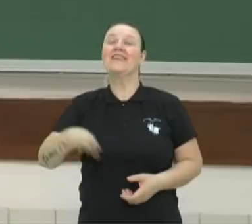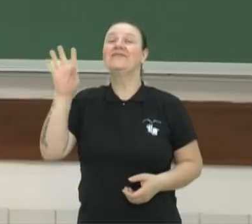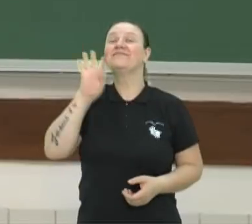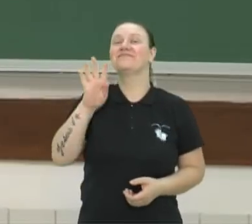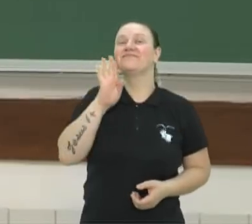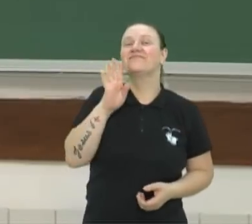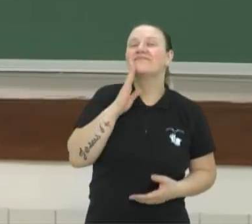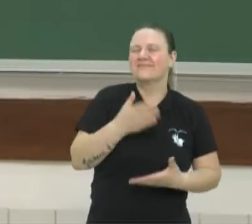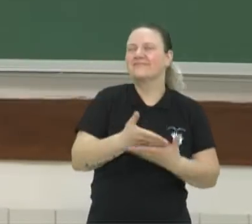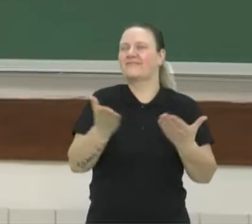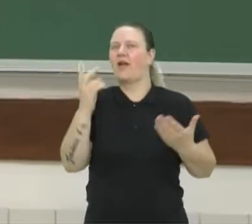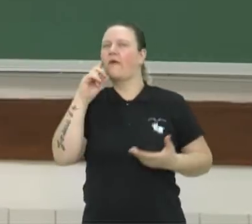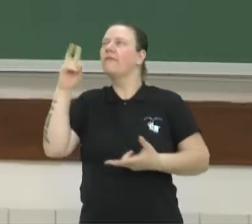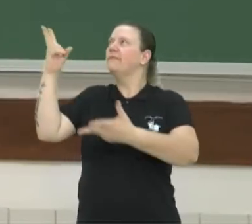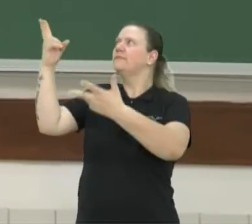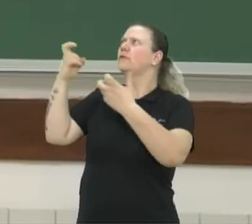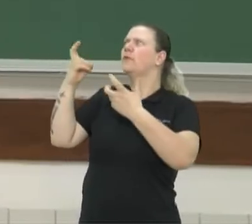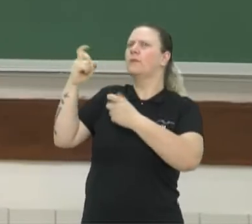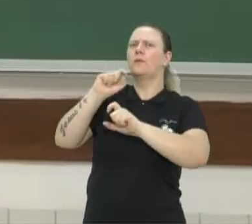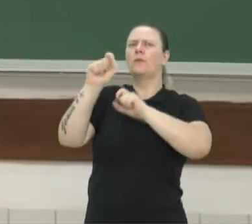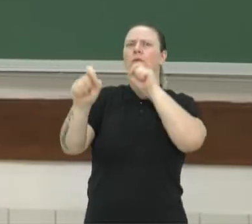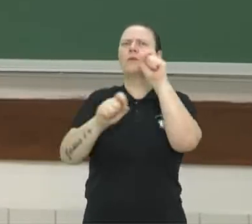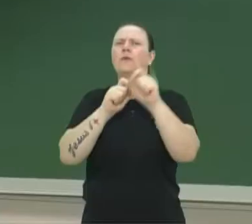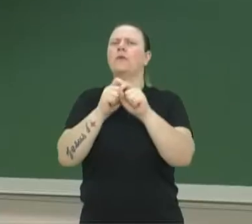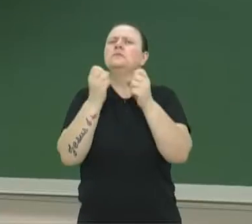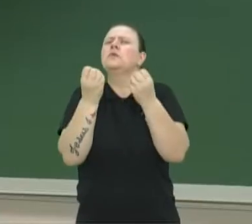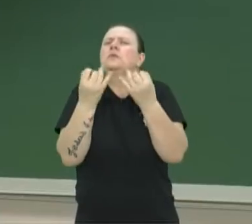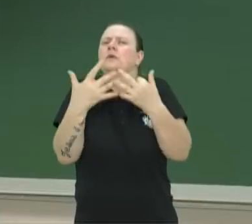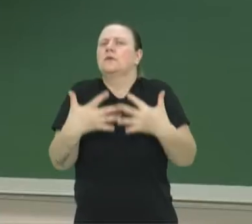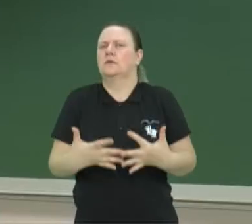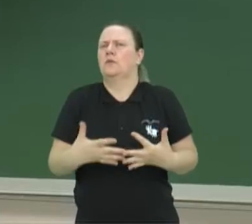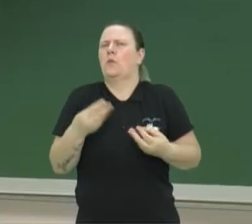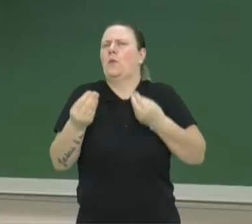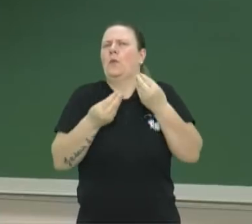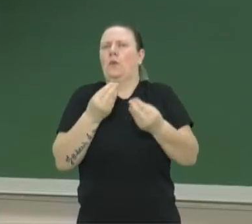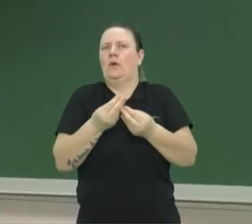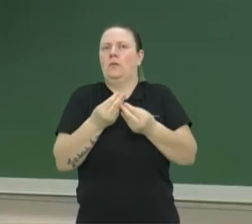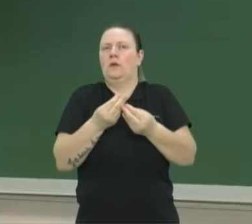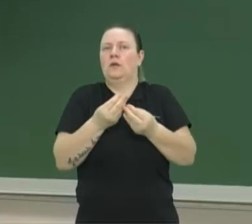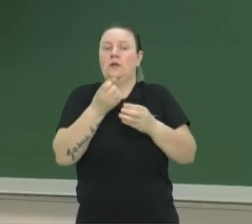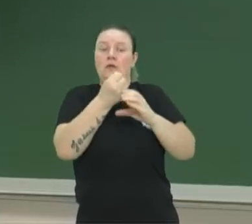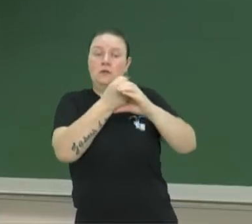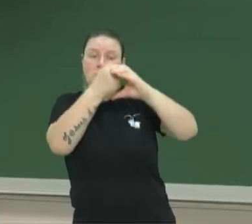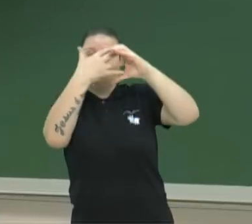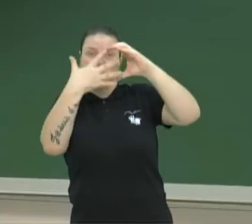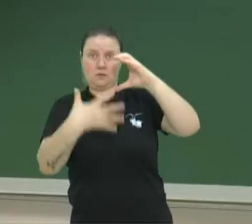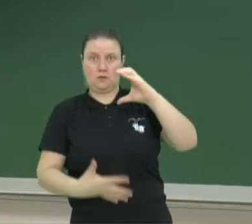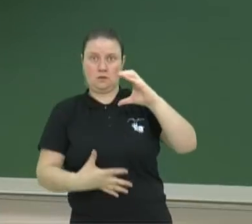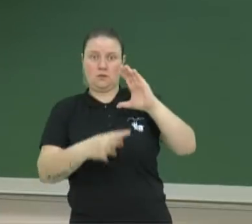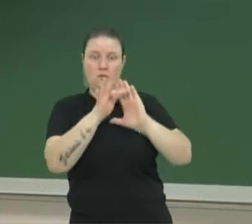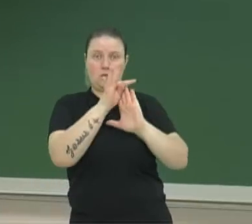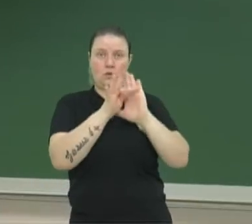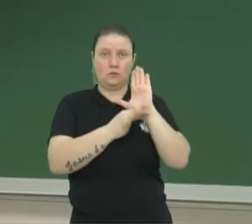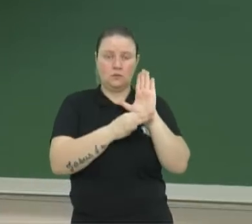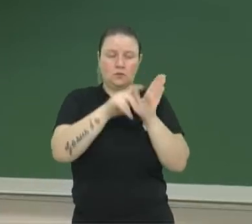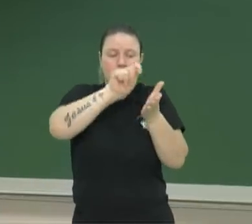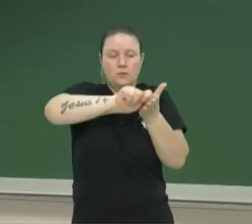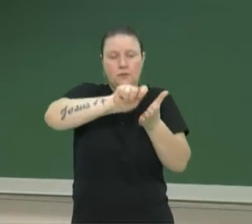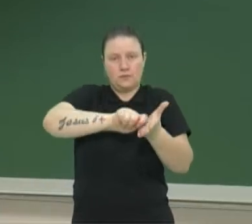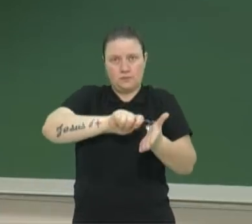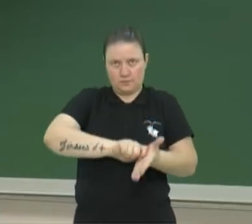Legal, galera. Então vamos ver então qual é a descrição que você colocou aí para as características então dos textos